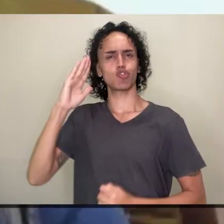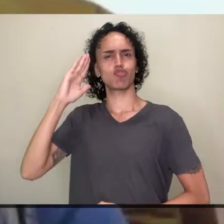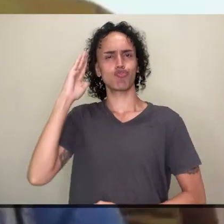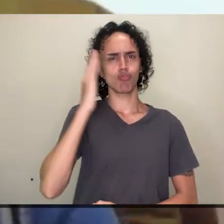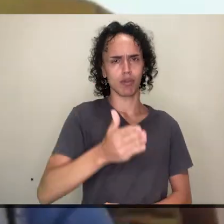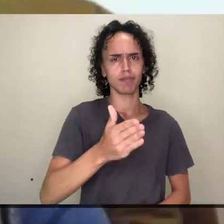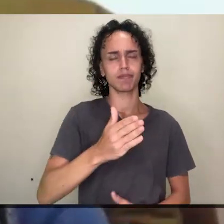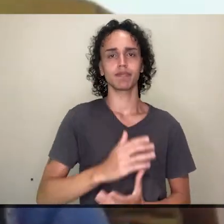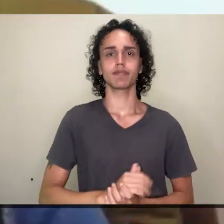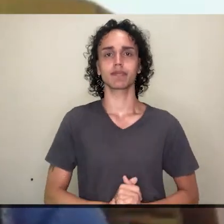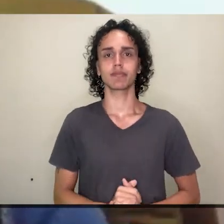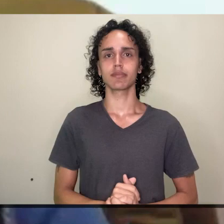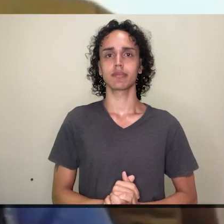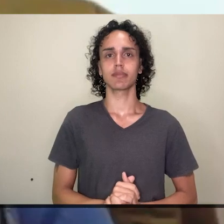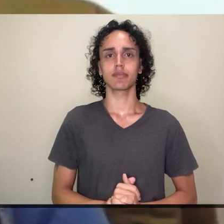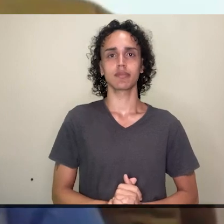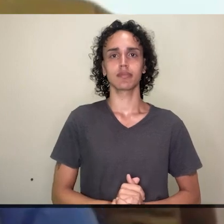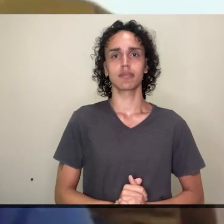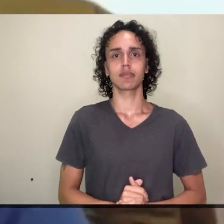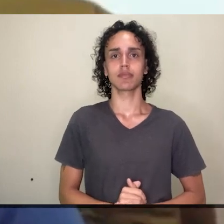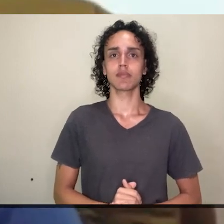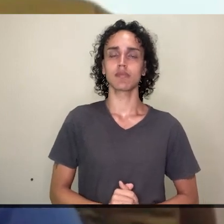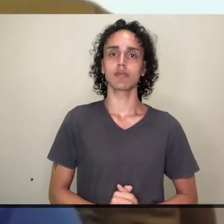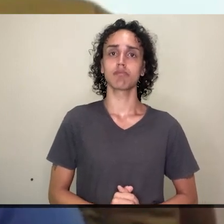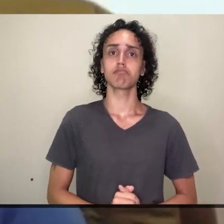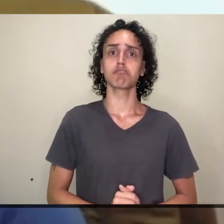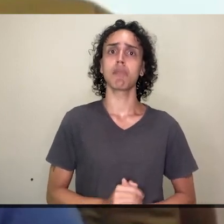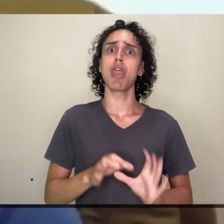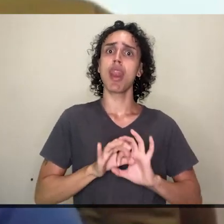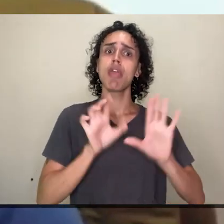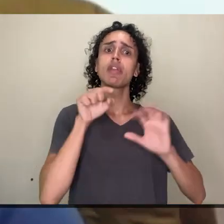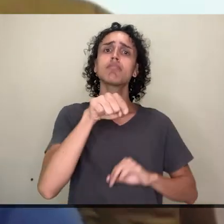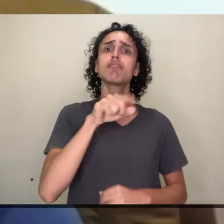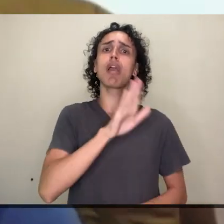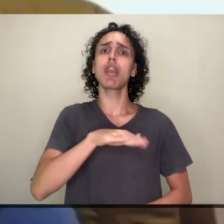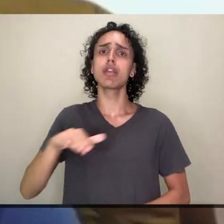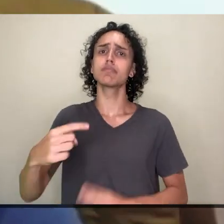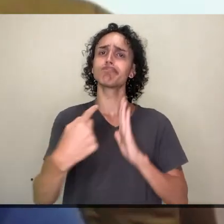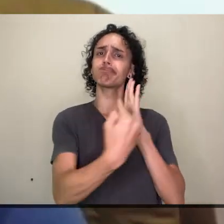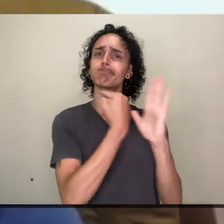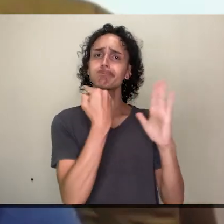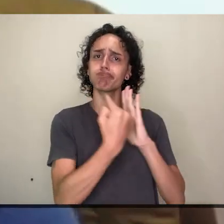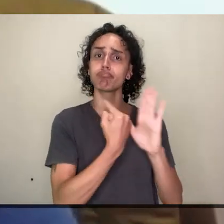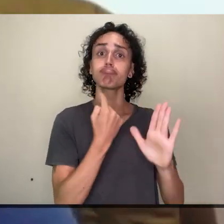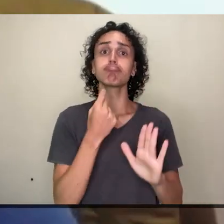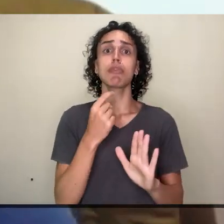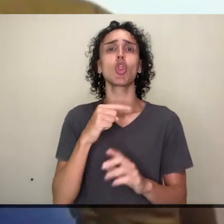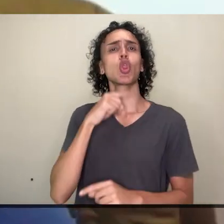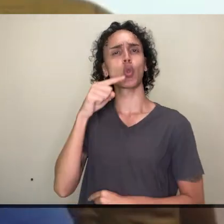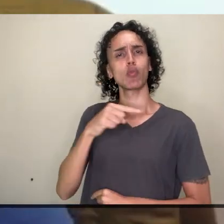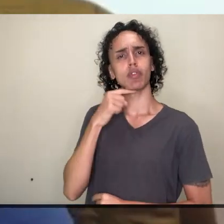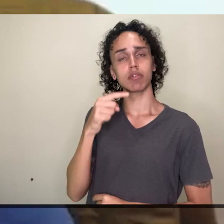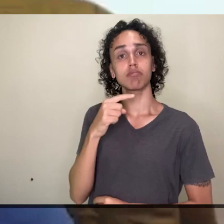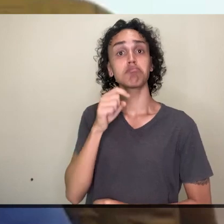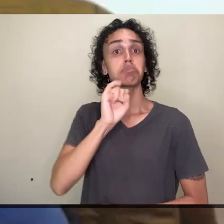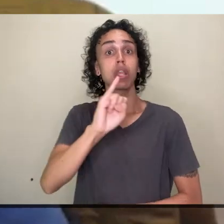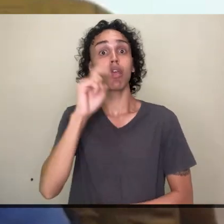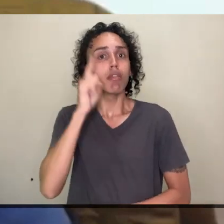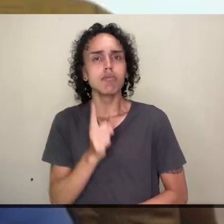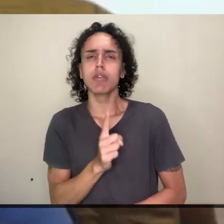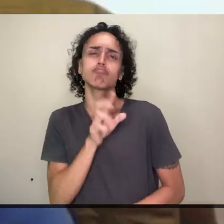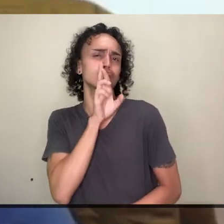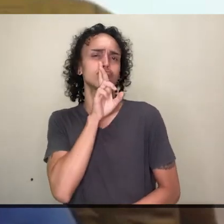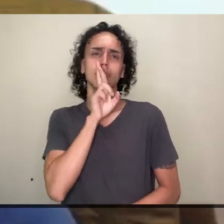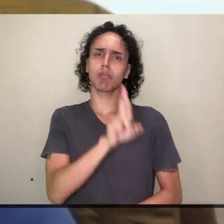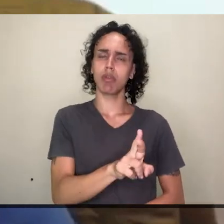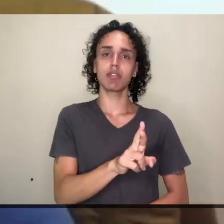bem simples e curta, e deixar que a criança nos pergunte as dúvidas, né? E quando